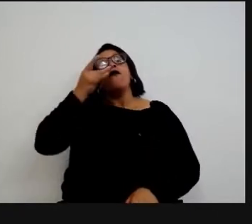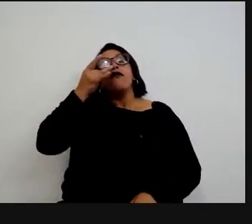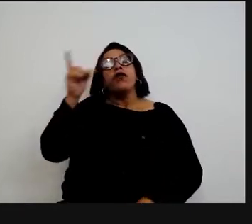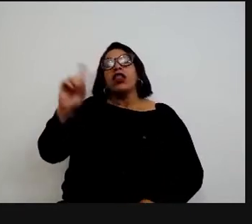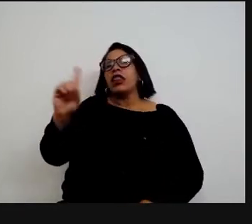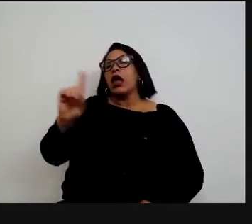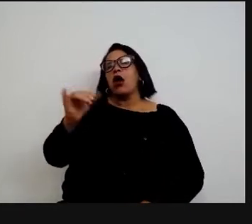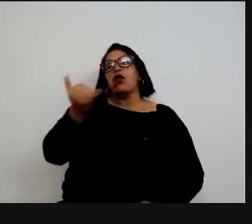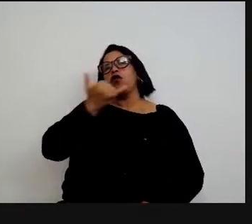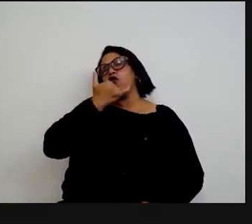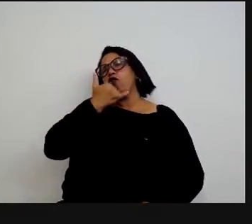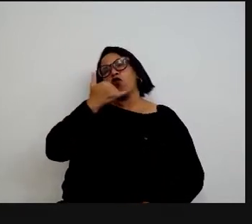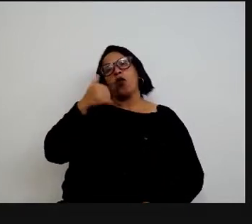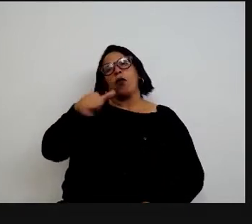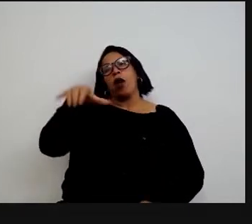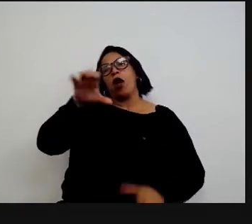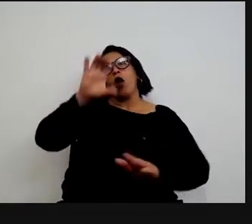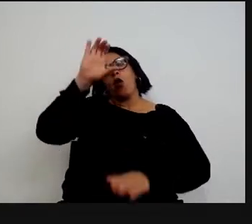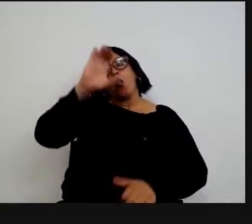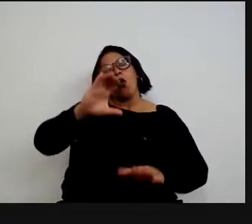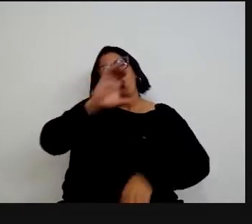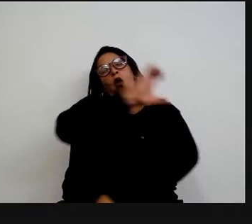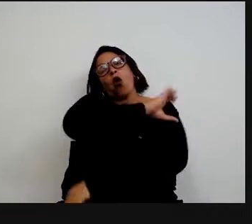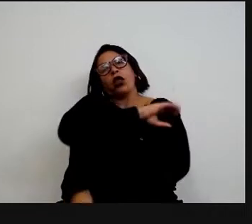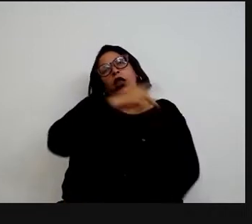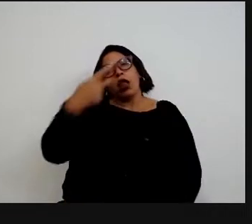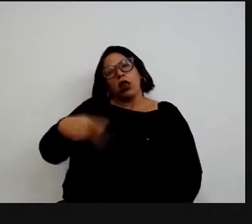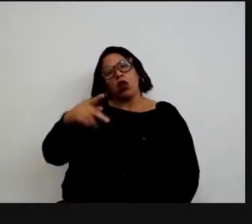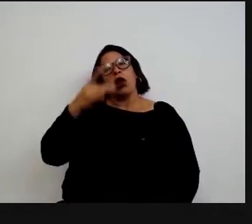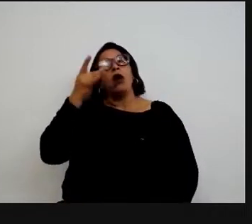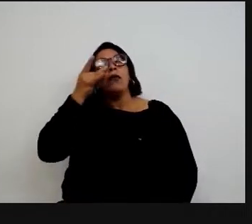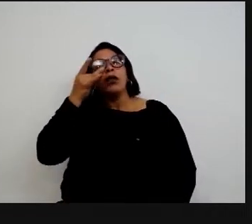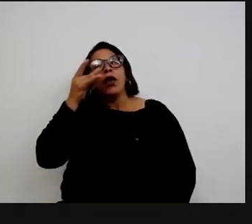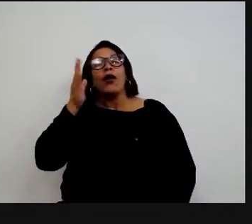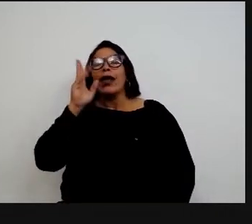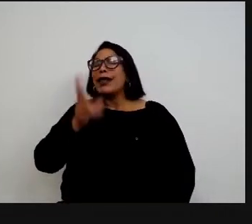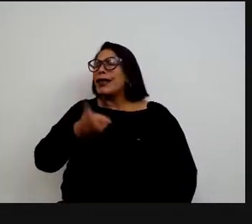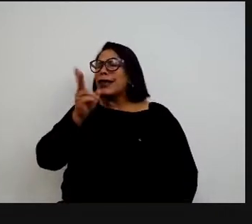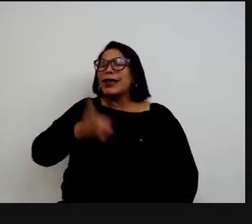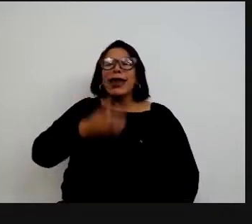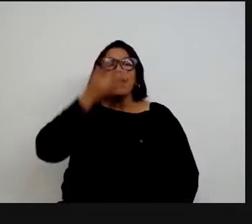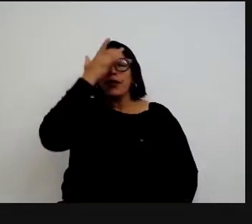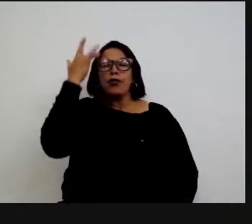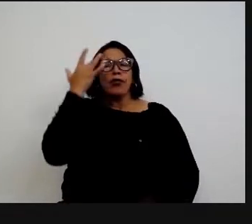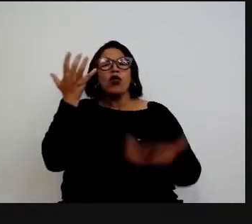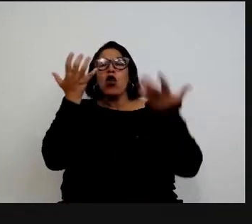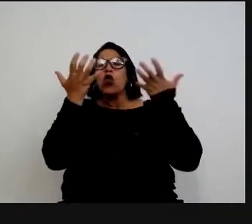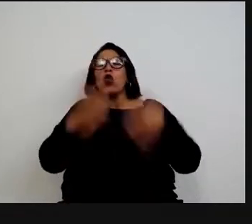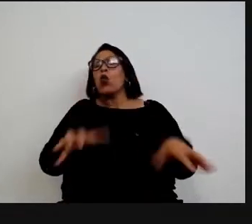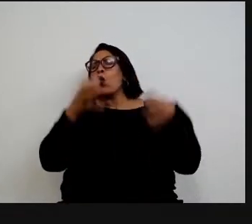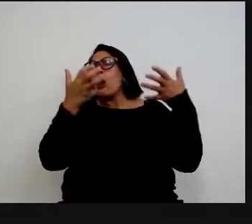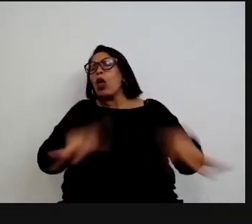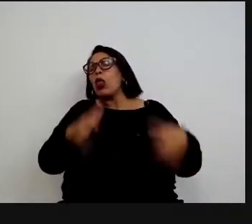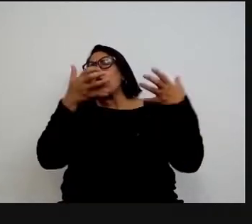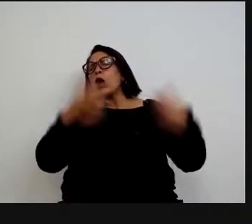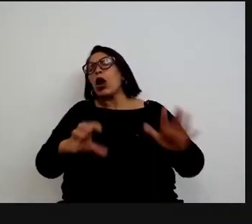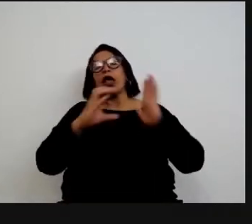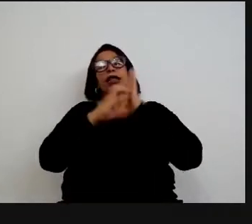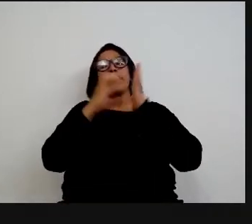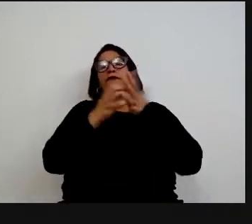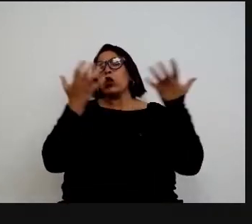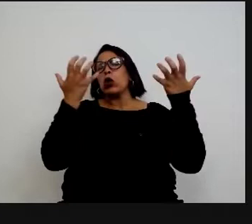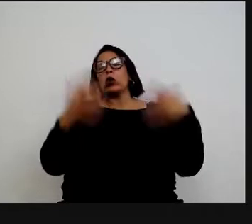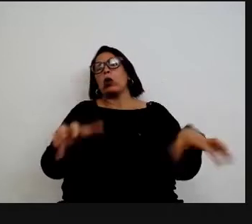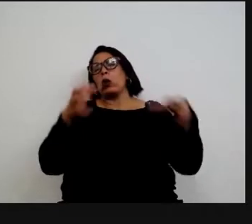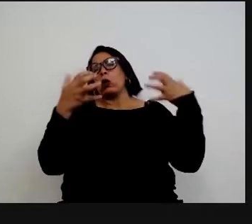nós gerenciamos o presencial. Né? Então, o híbrido ficava no limbo. Os servidores, nenhum